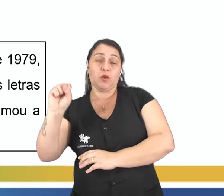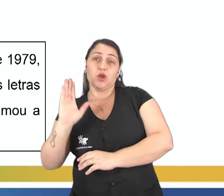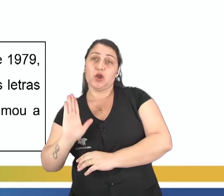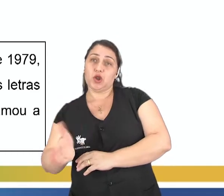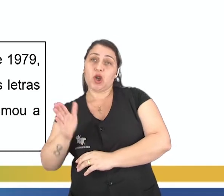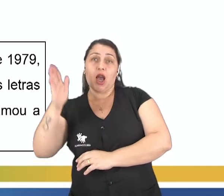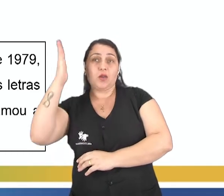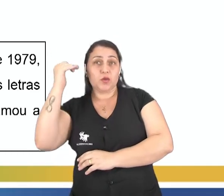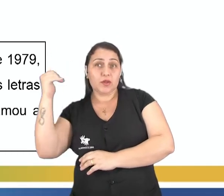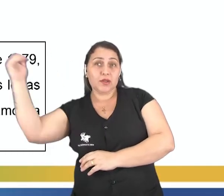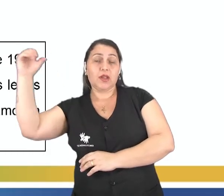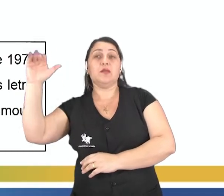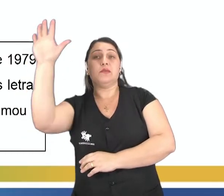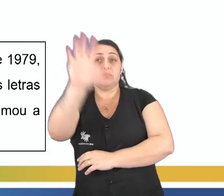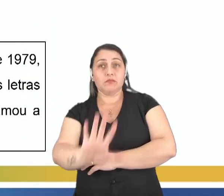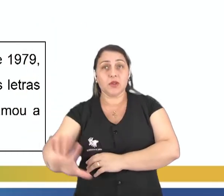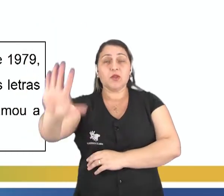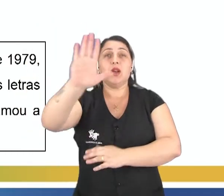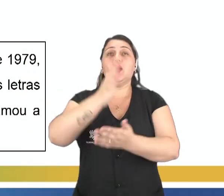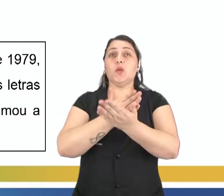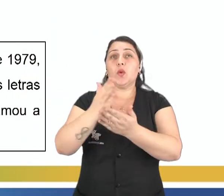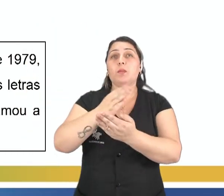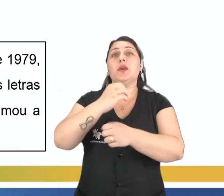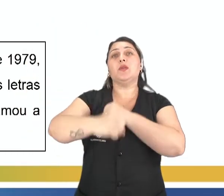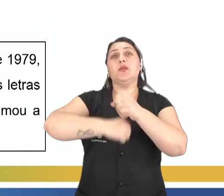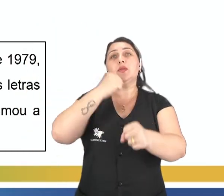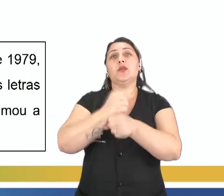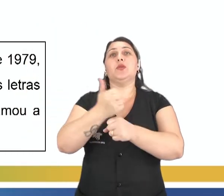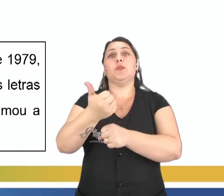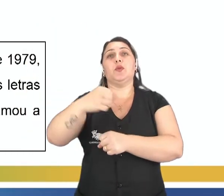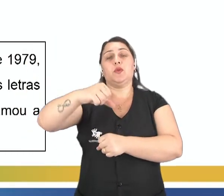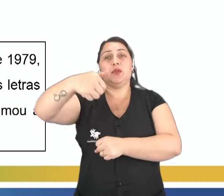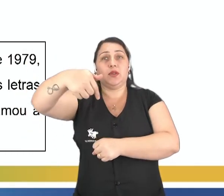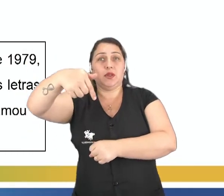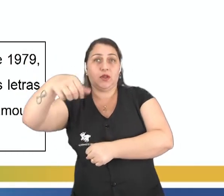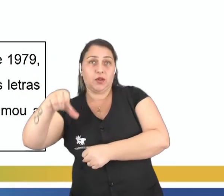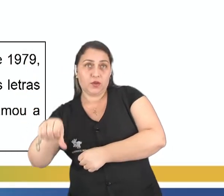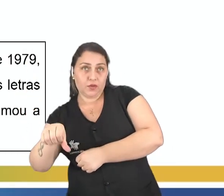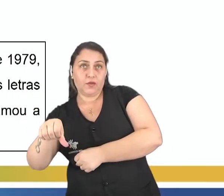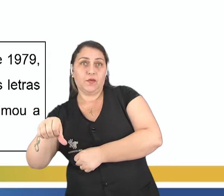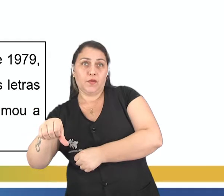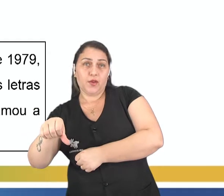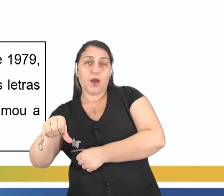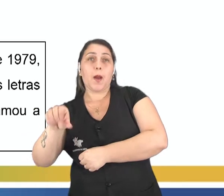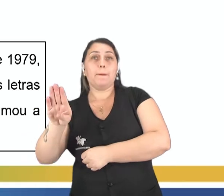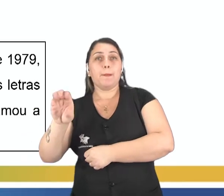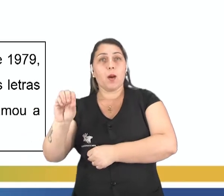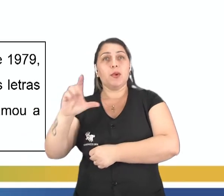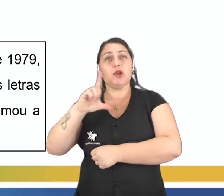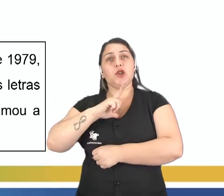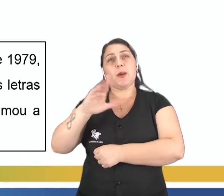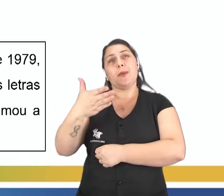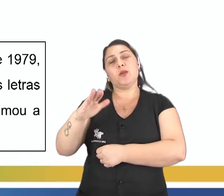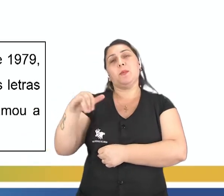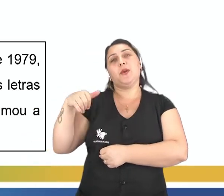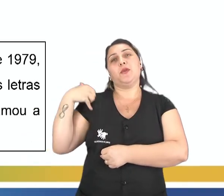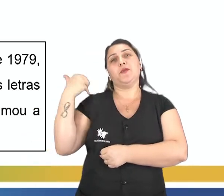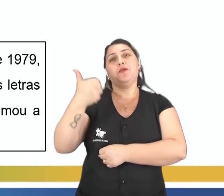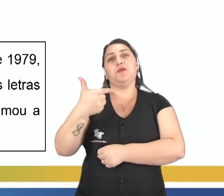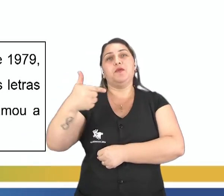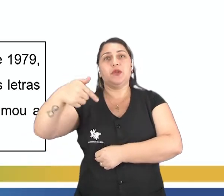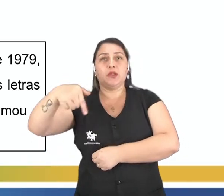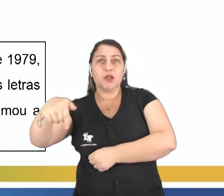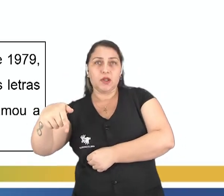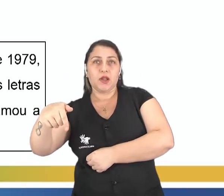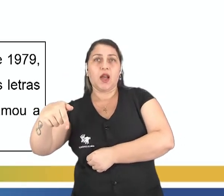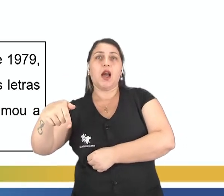era sucesso nacional, e no começo da década de 1979, quando Bob tinha por volta de 27